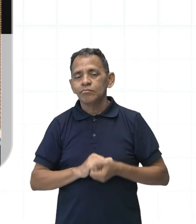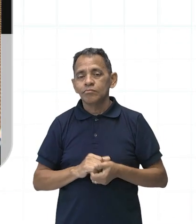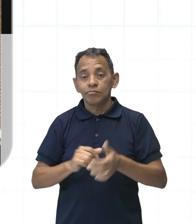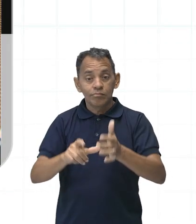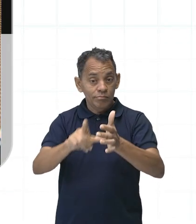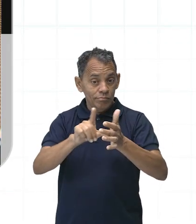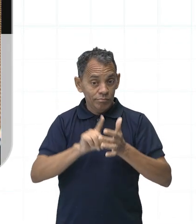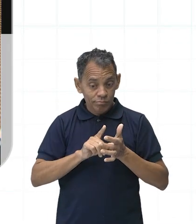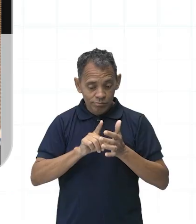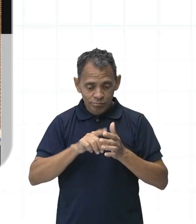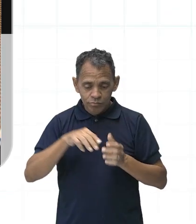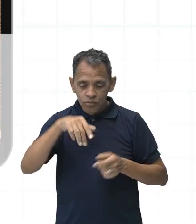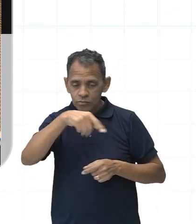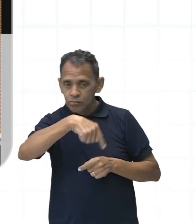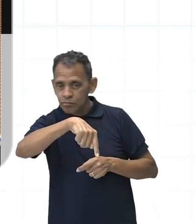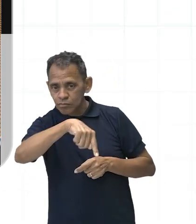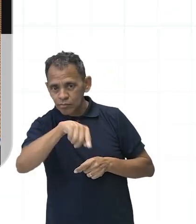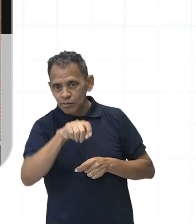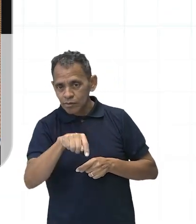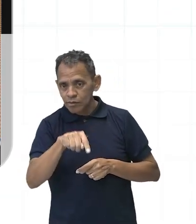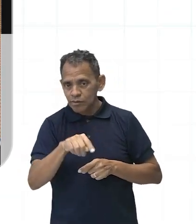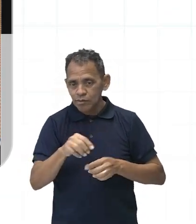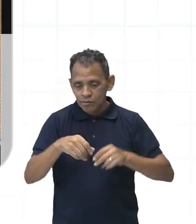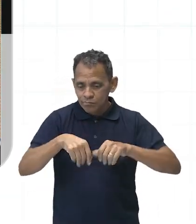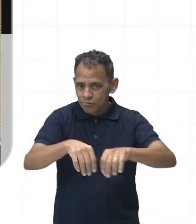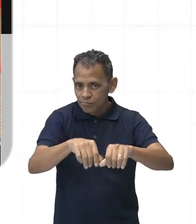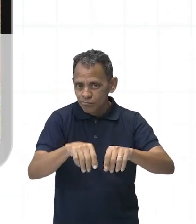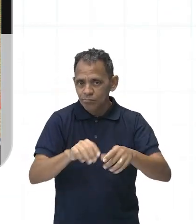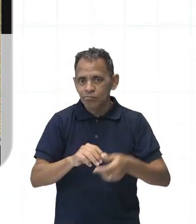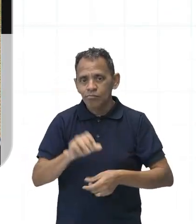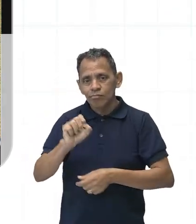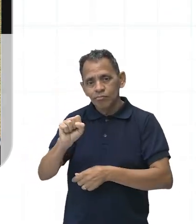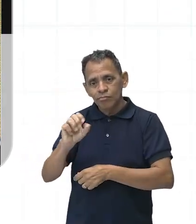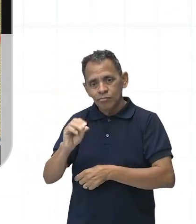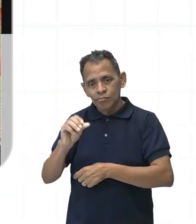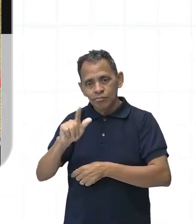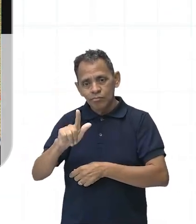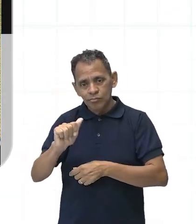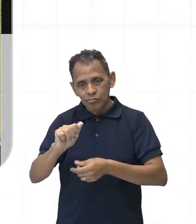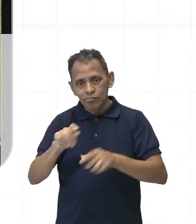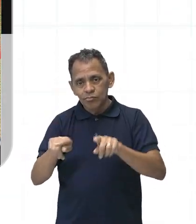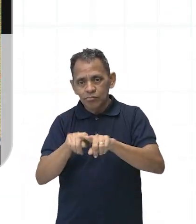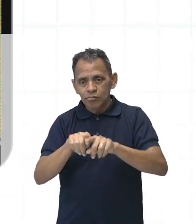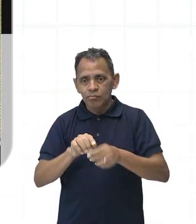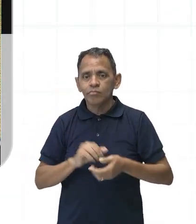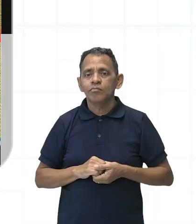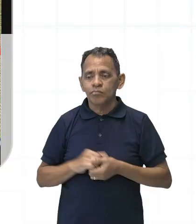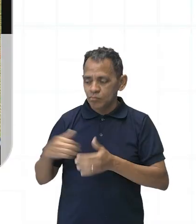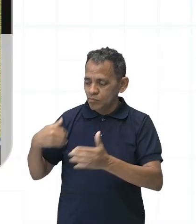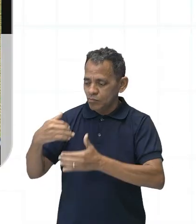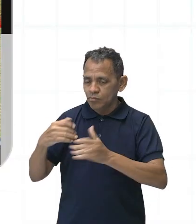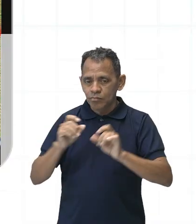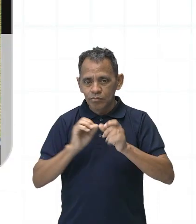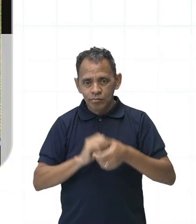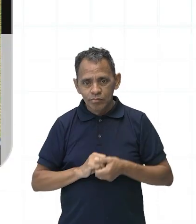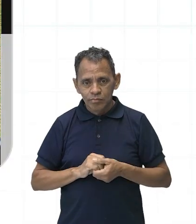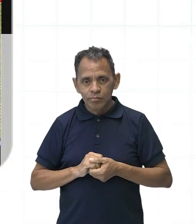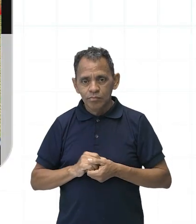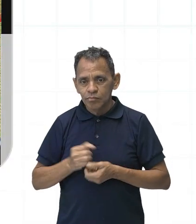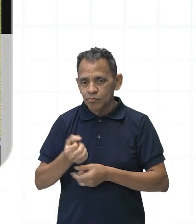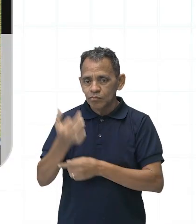prévia ao solo, ok? Também teremos o processo de adubação, gente, né? A quantidade